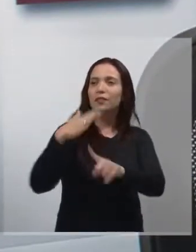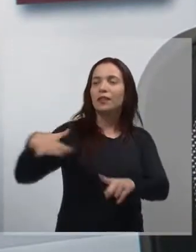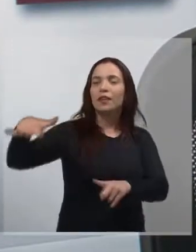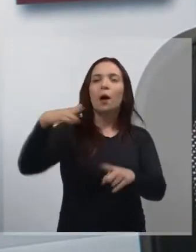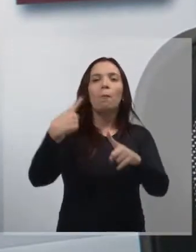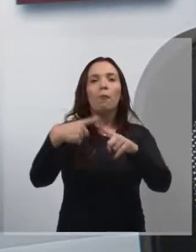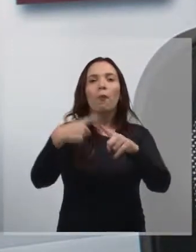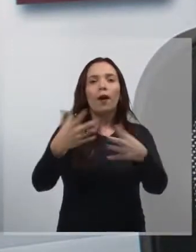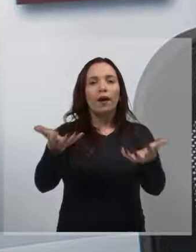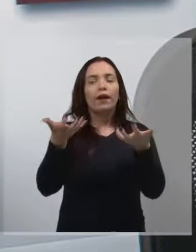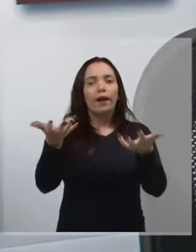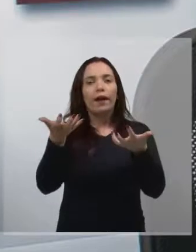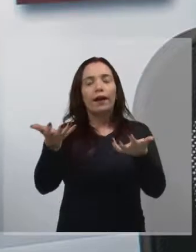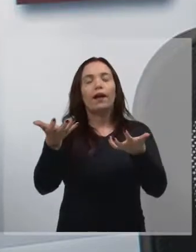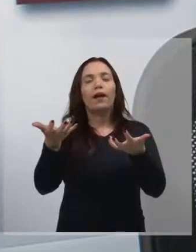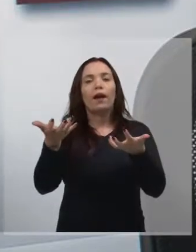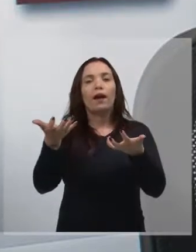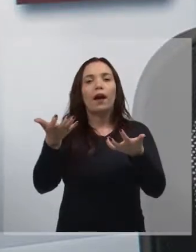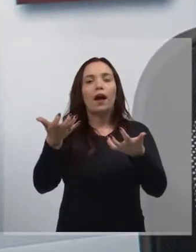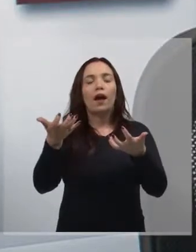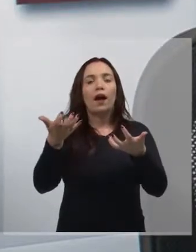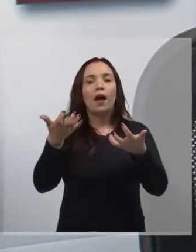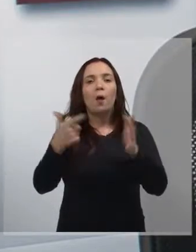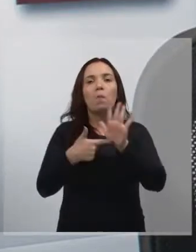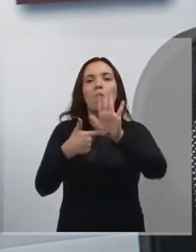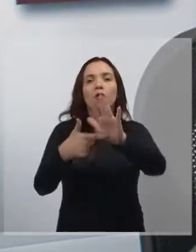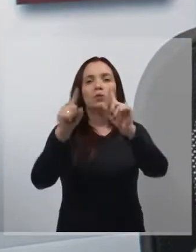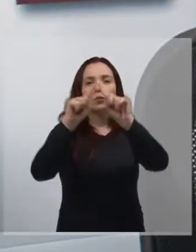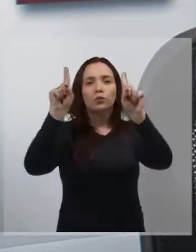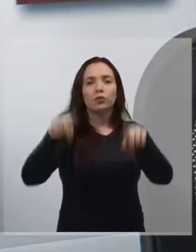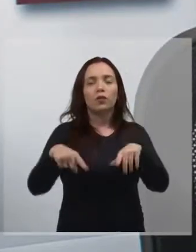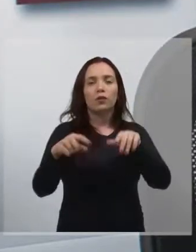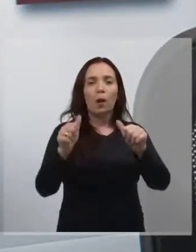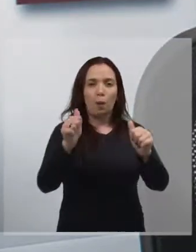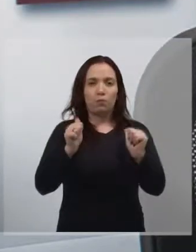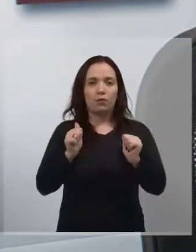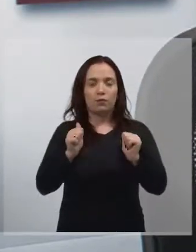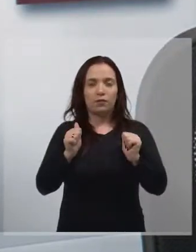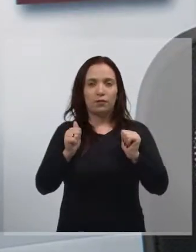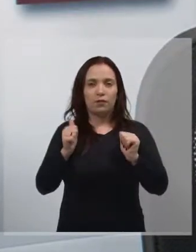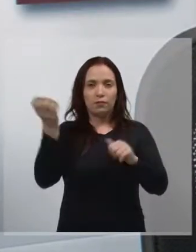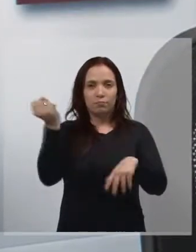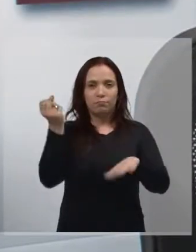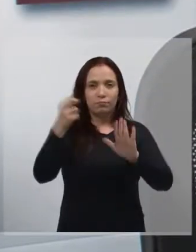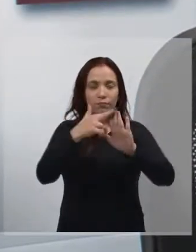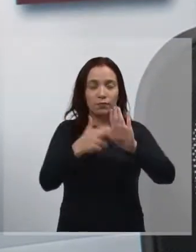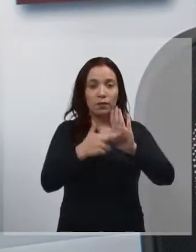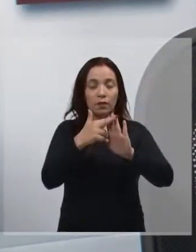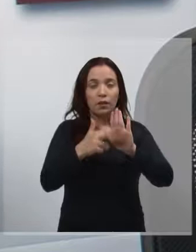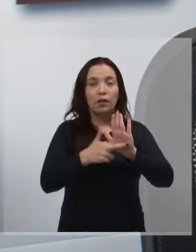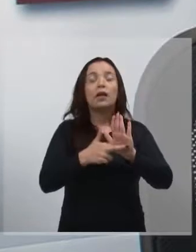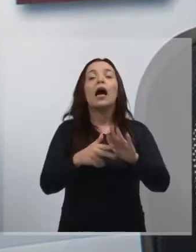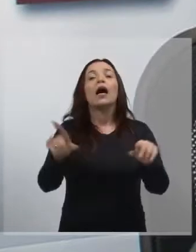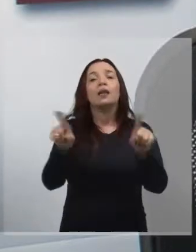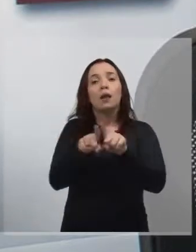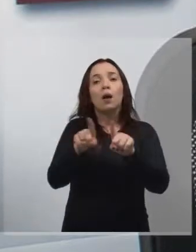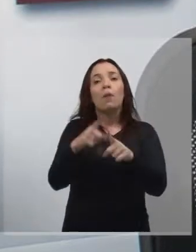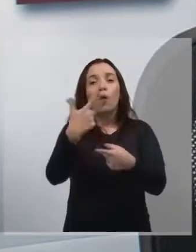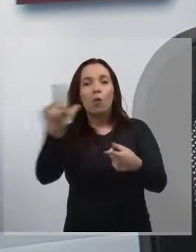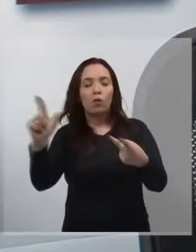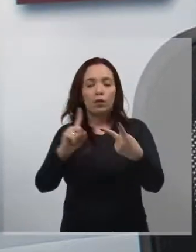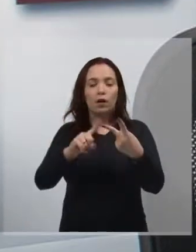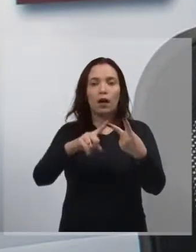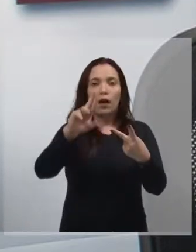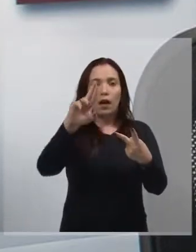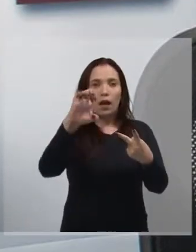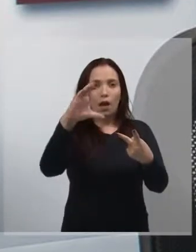reforma da Previdência. Expediente comum, ele já usa há um bom tempo na Rede Record. E assim também como